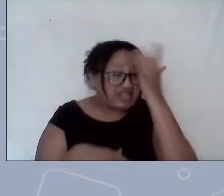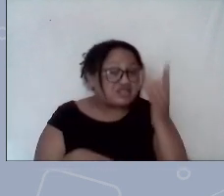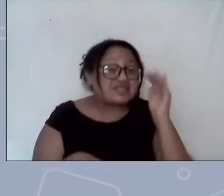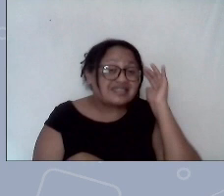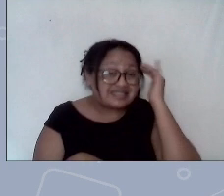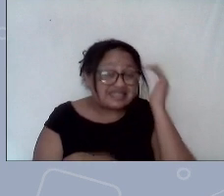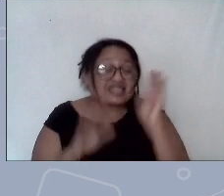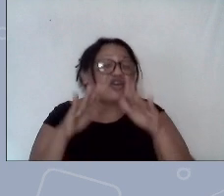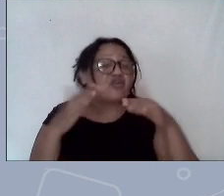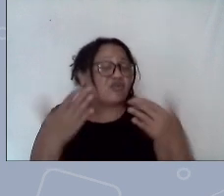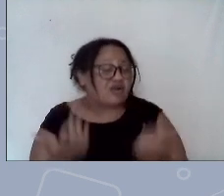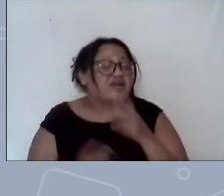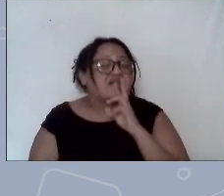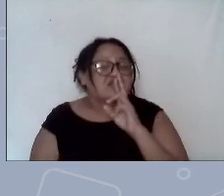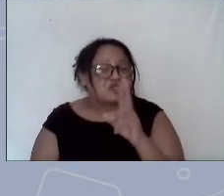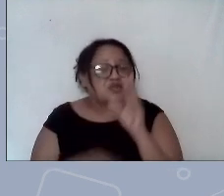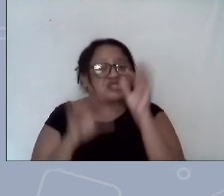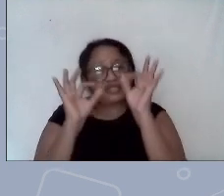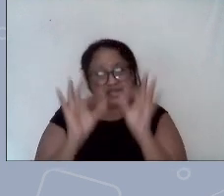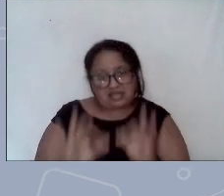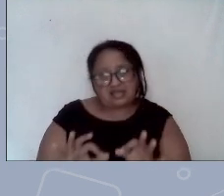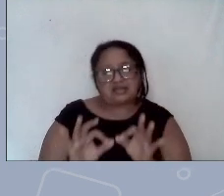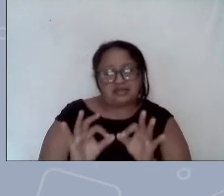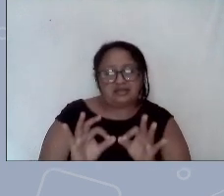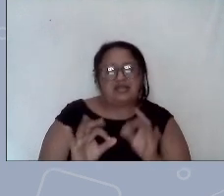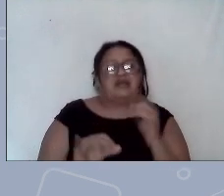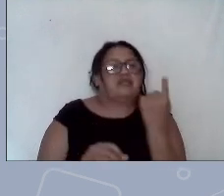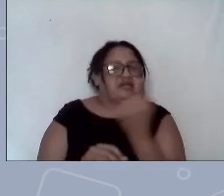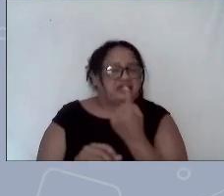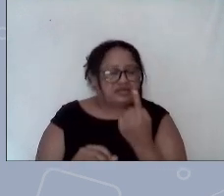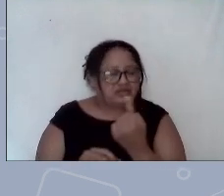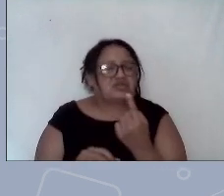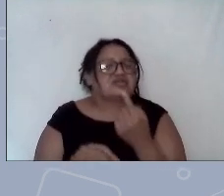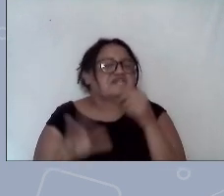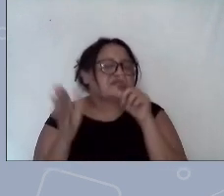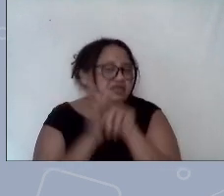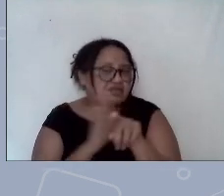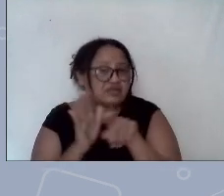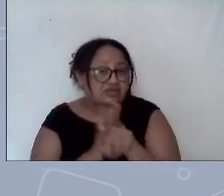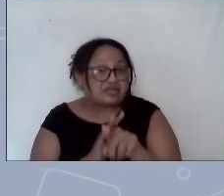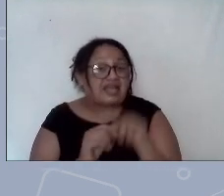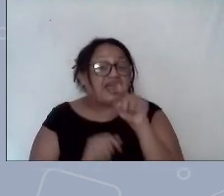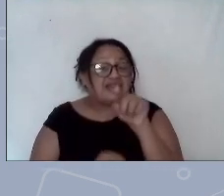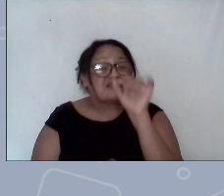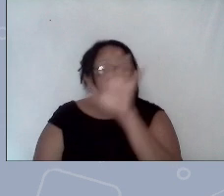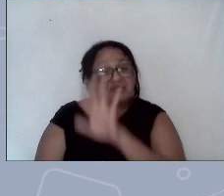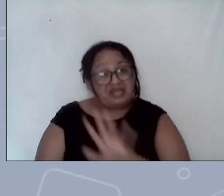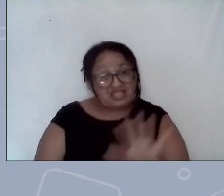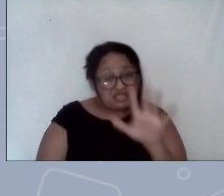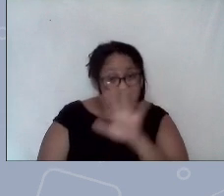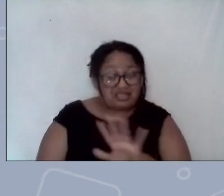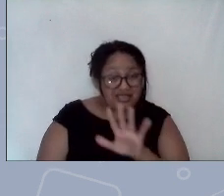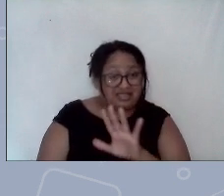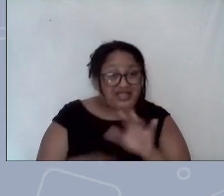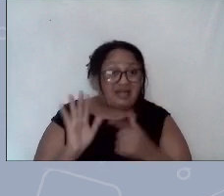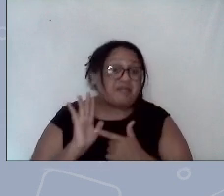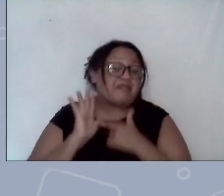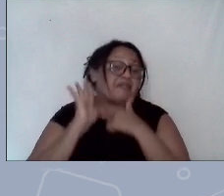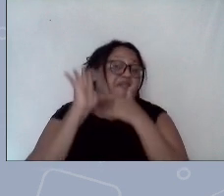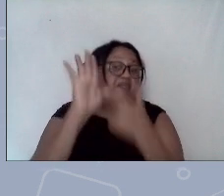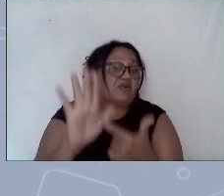qual é a resposta correta para a nossa questão esta imagem é o representativo